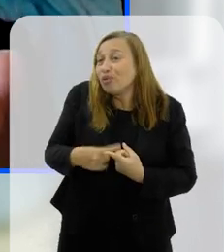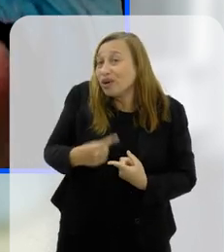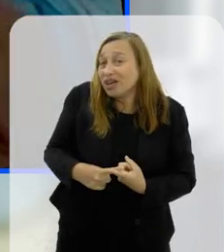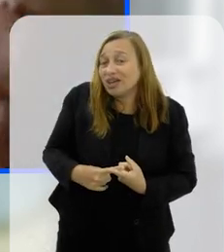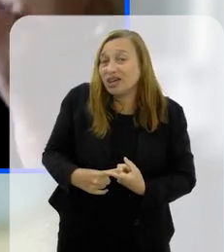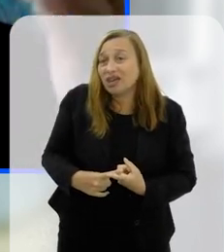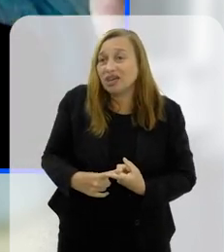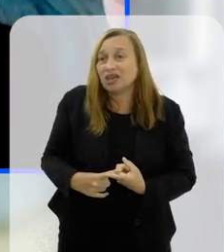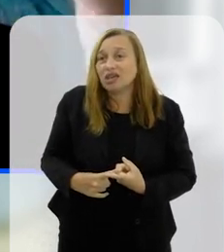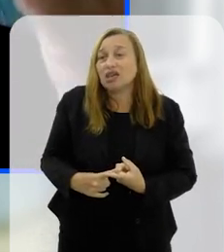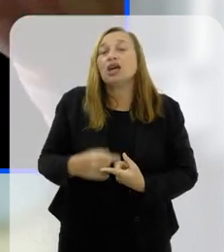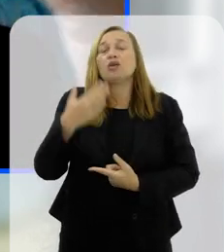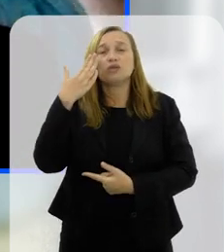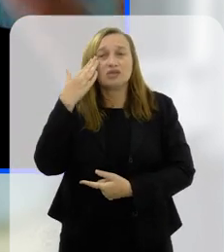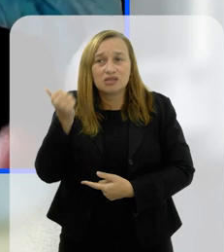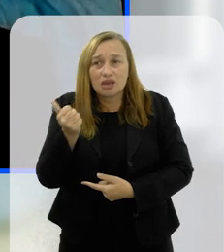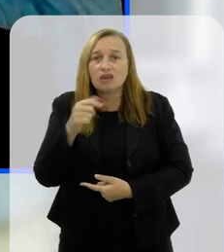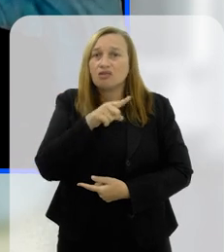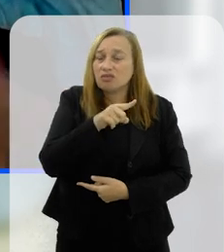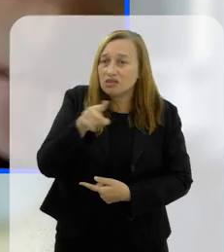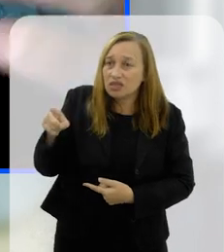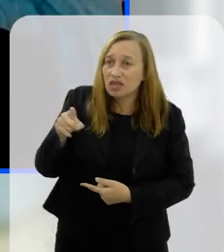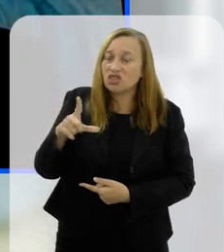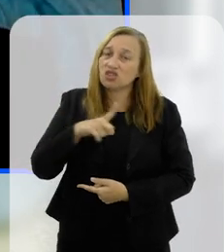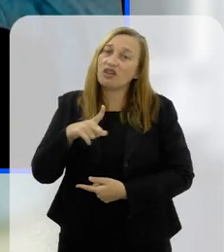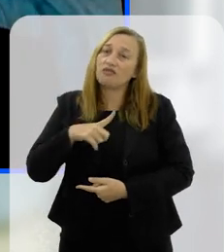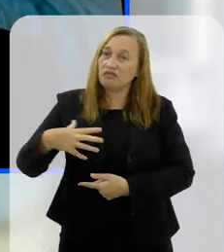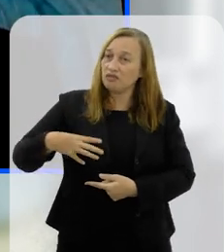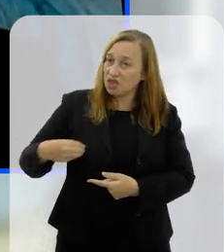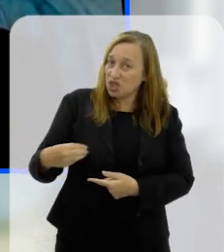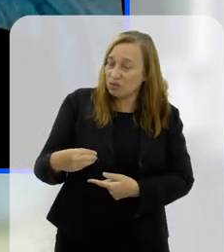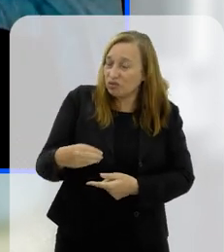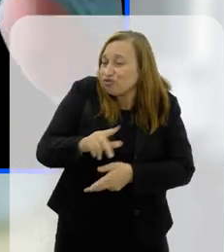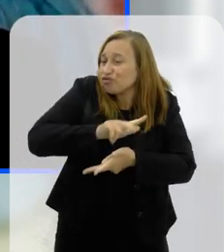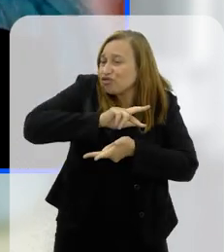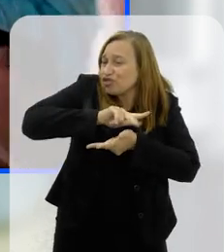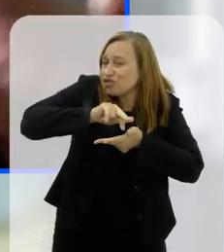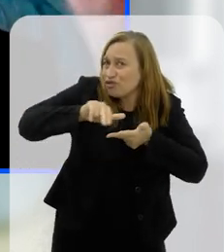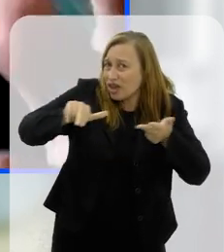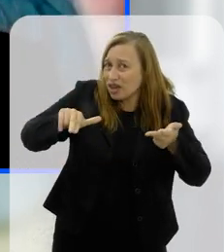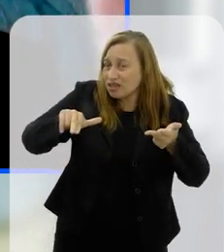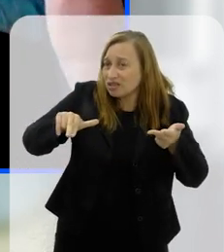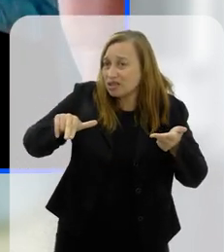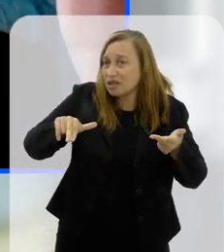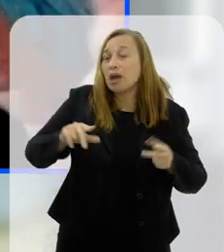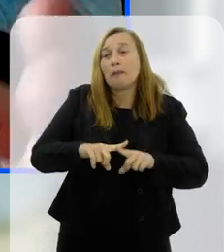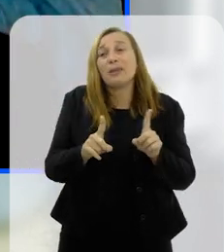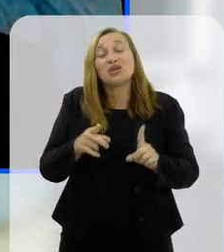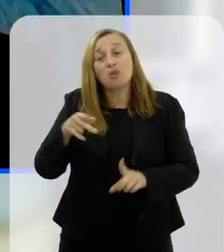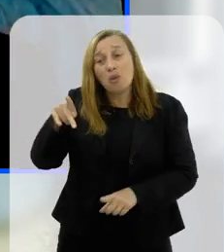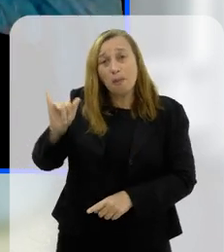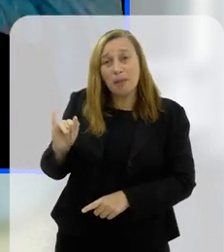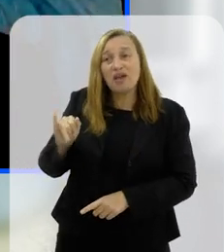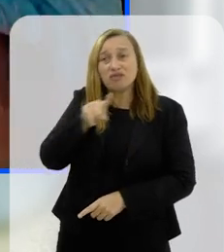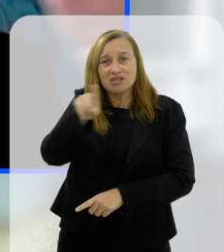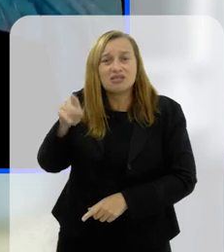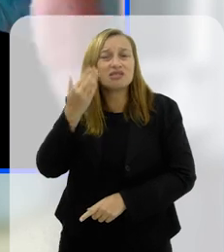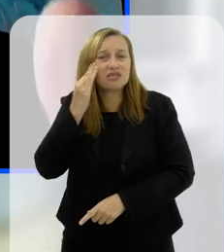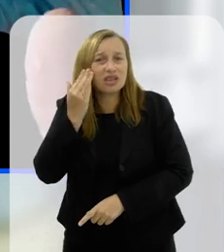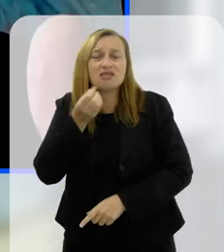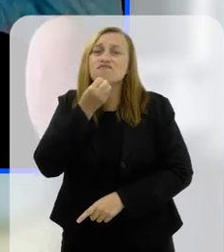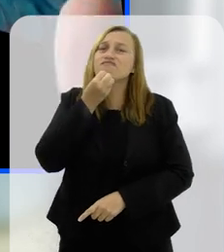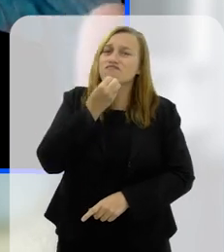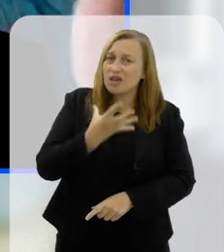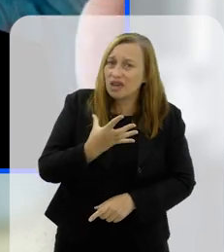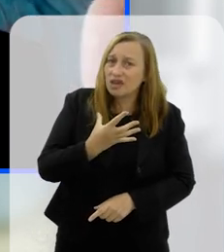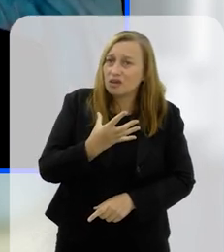tô falando isso porque eu sei que vocês T filhos típicos né não tem mas como pais vocês